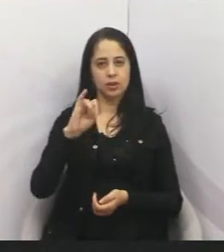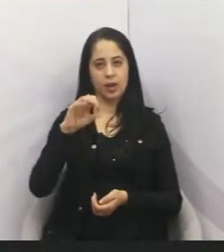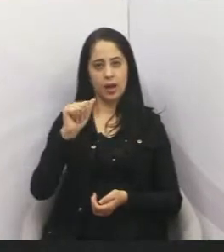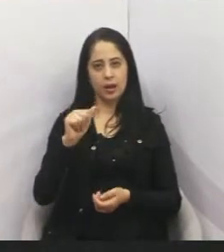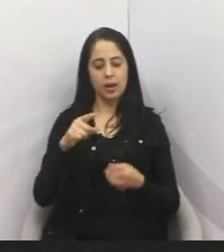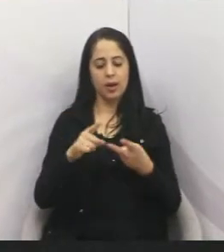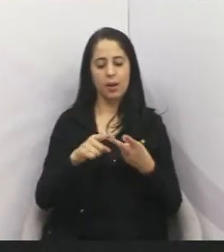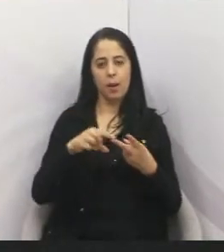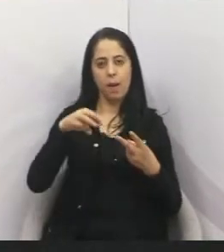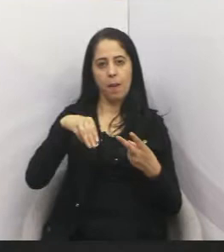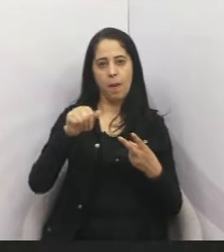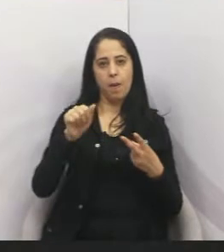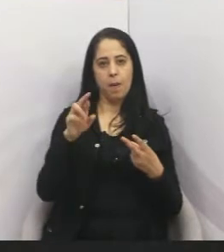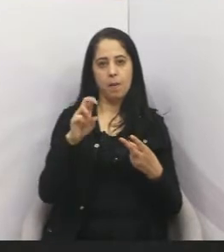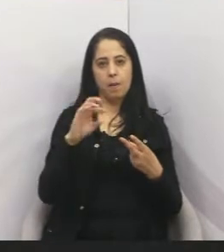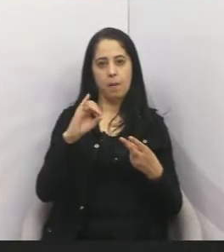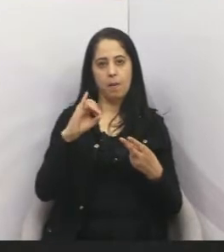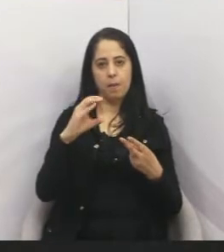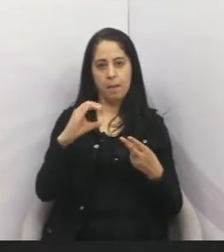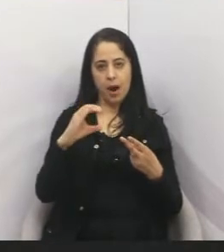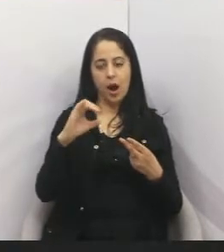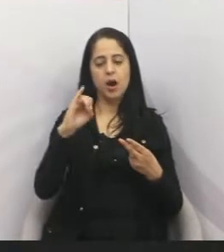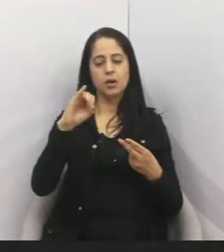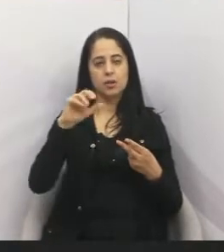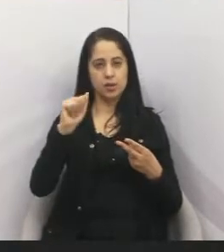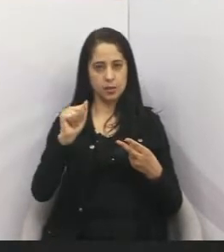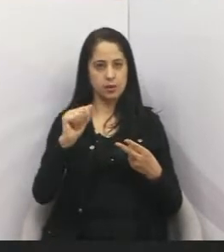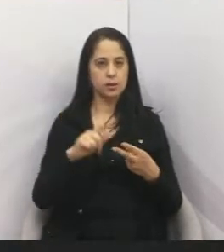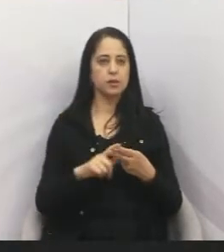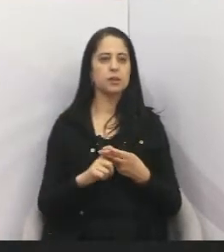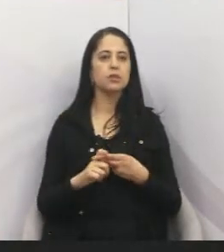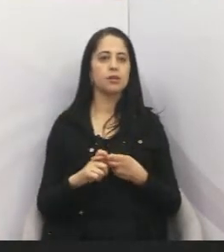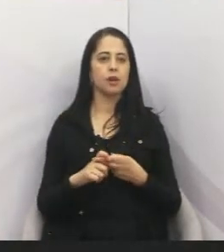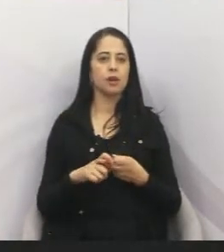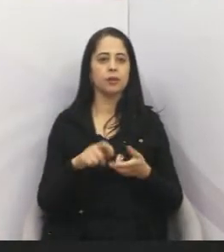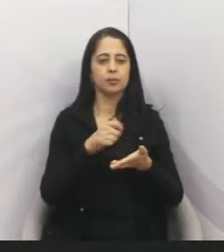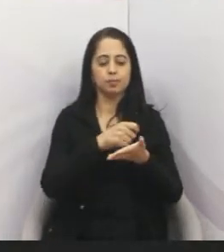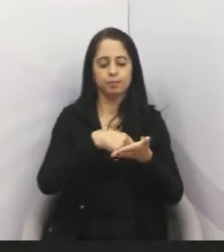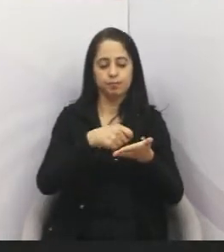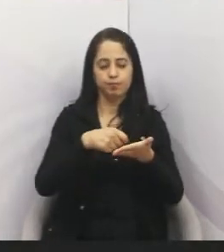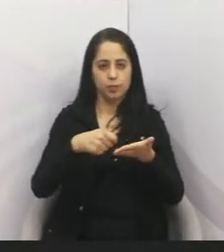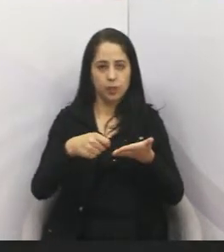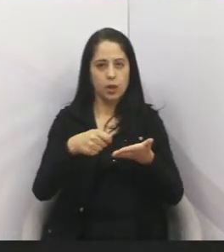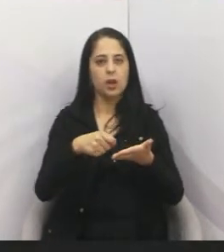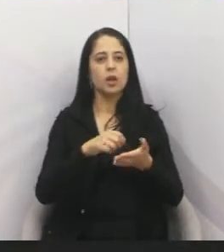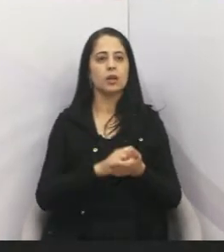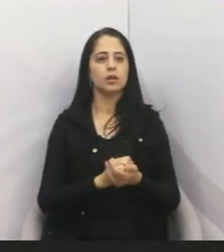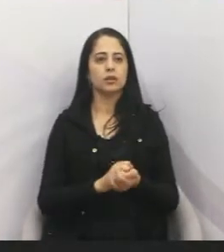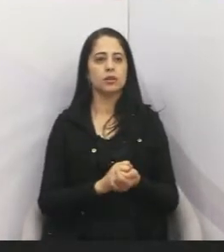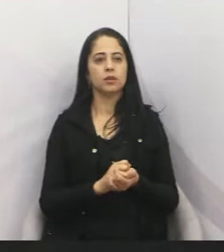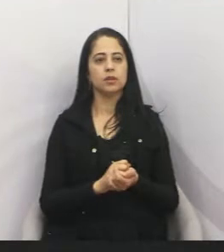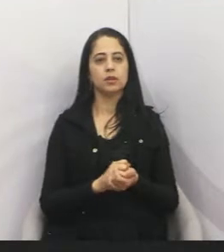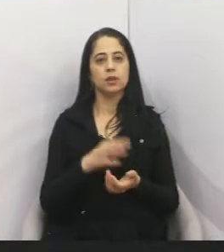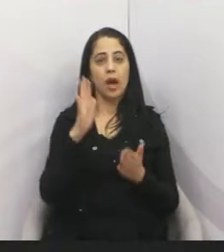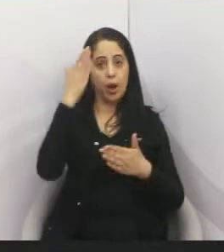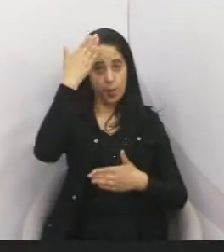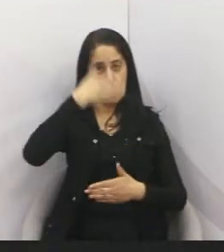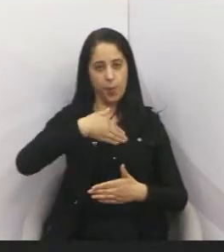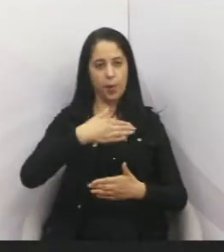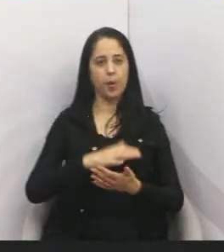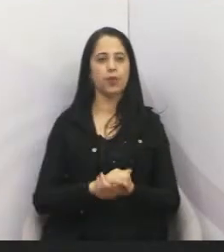Márcia Lopes Rezende, que presenciaram o ato e assinaram em rubrica o lacre, em conjunto com os membros da sessão